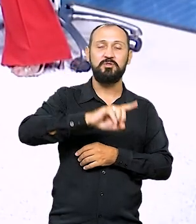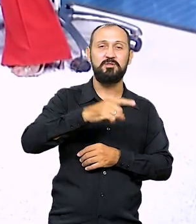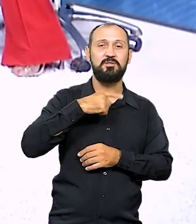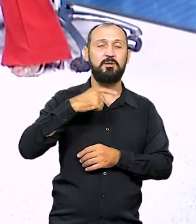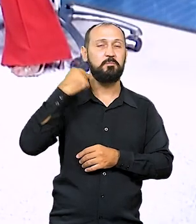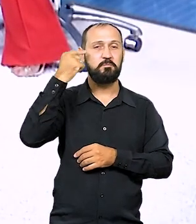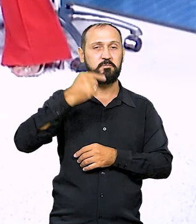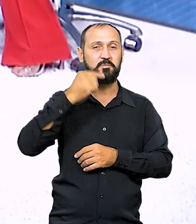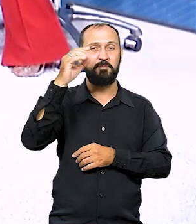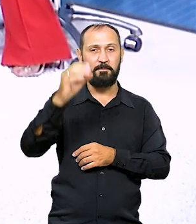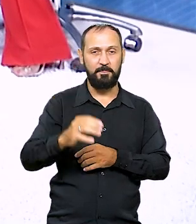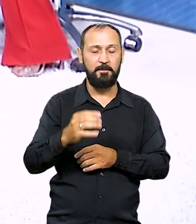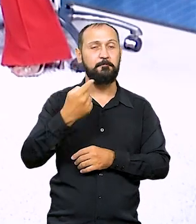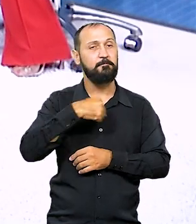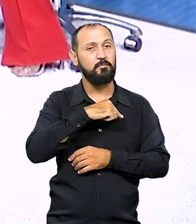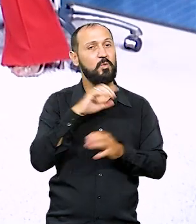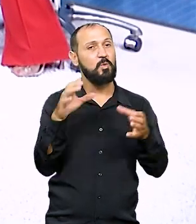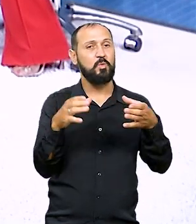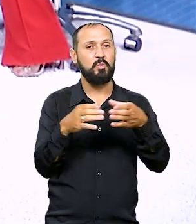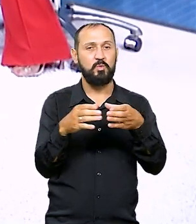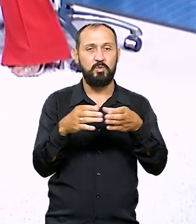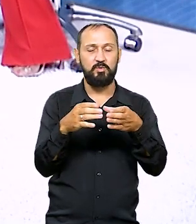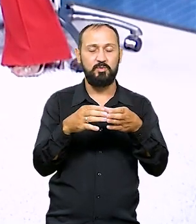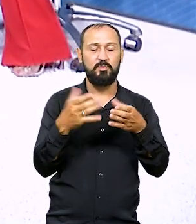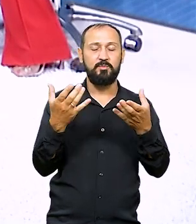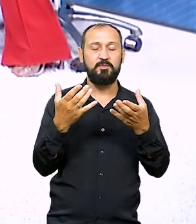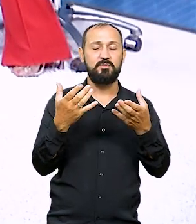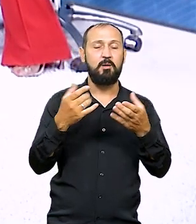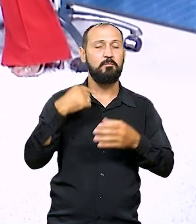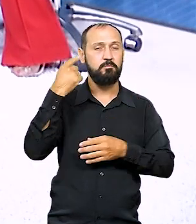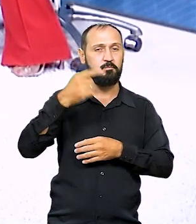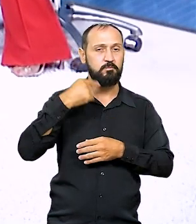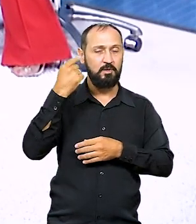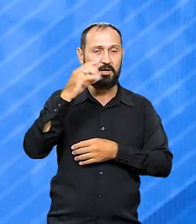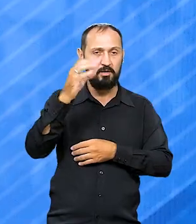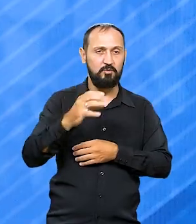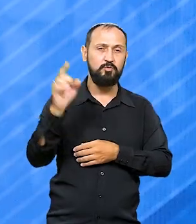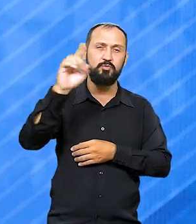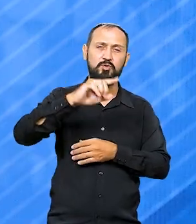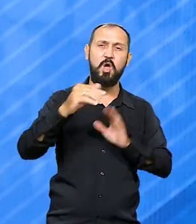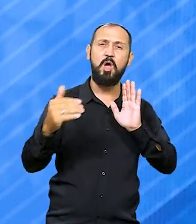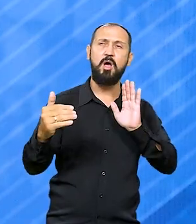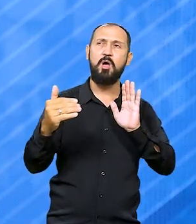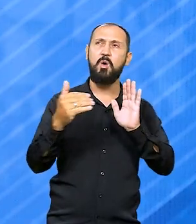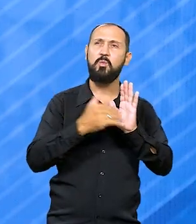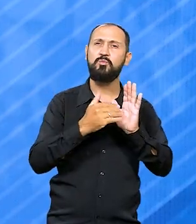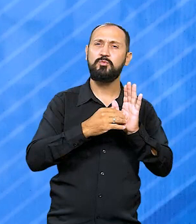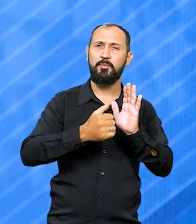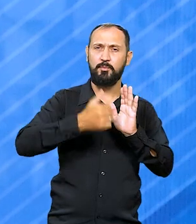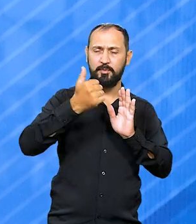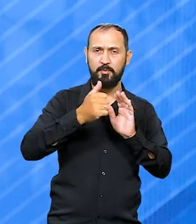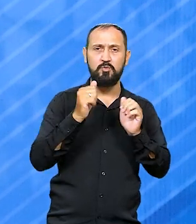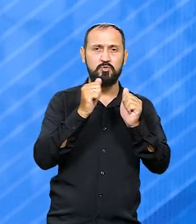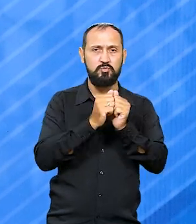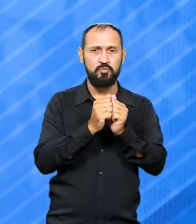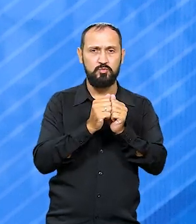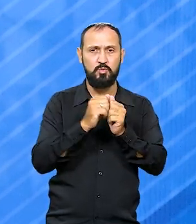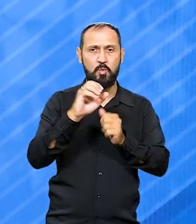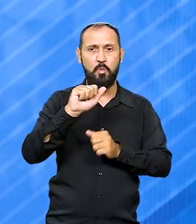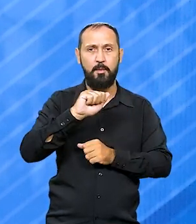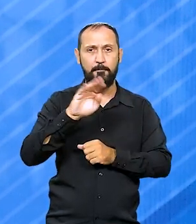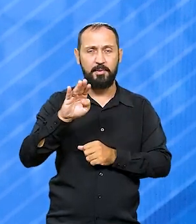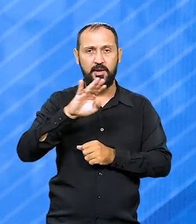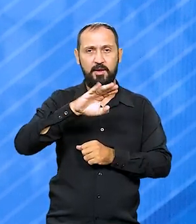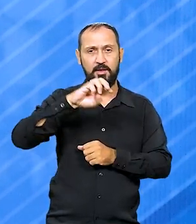da Advocacia Criminal. E nós, da Comissão da Advocacia Criminal, no último dia 1º, juntamente com a